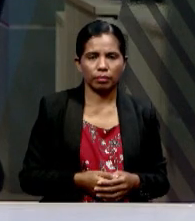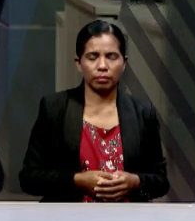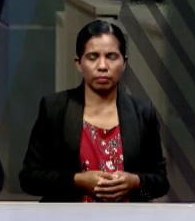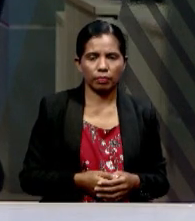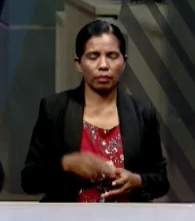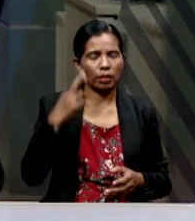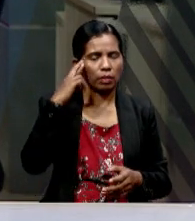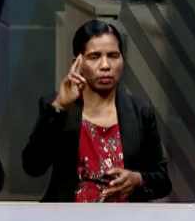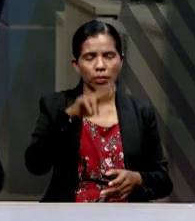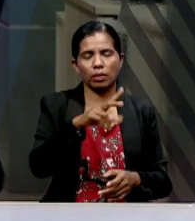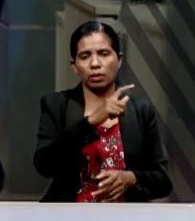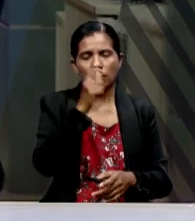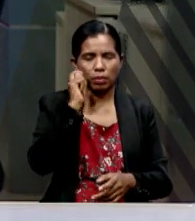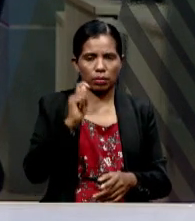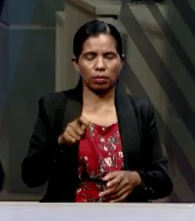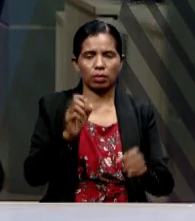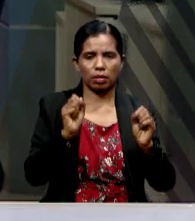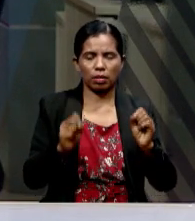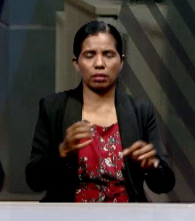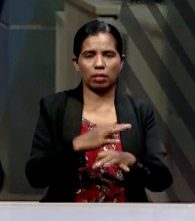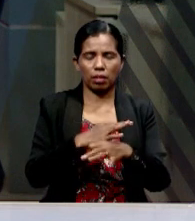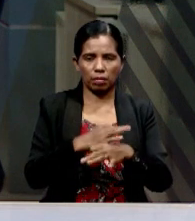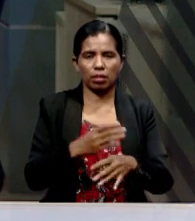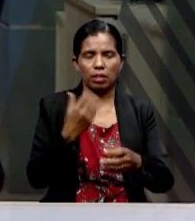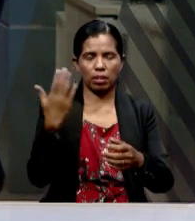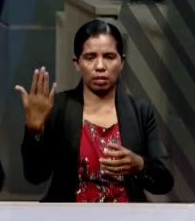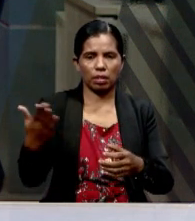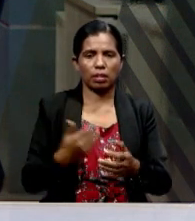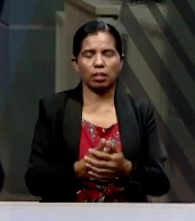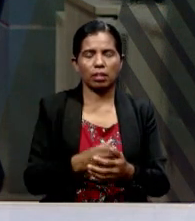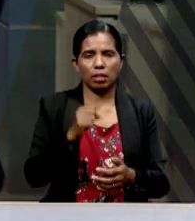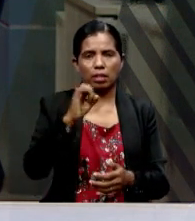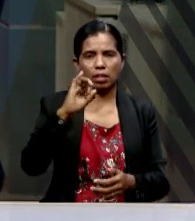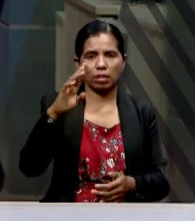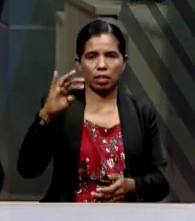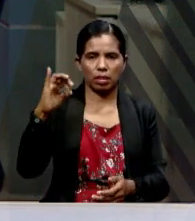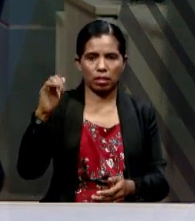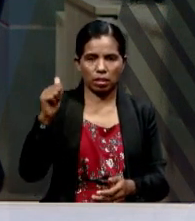Rússia, Irão na Turquia e a compromisso a normalizar a situação na Síria.